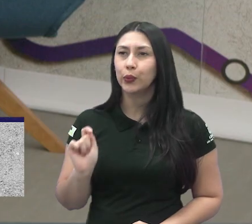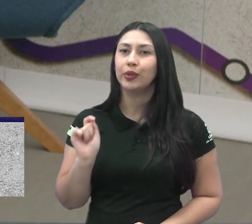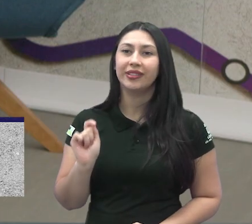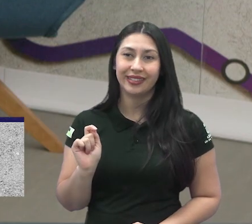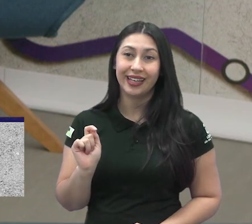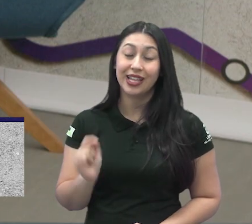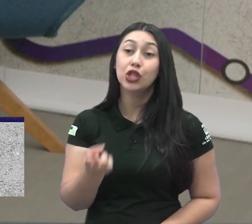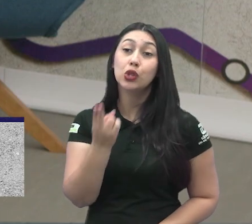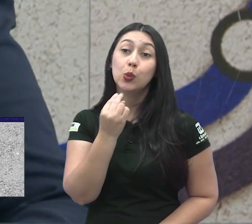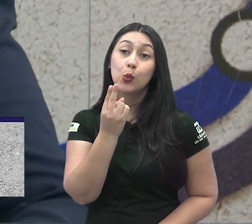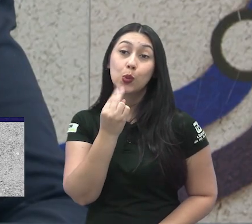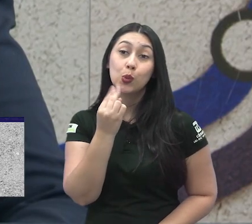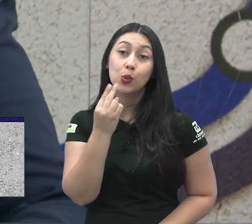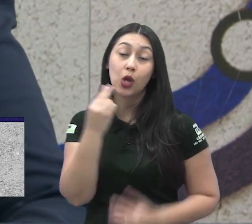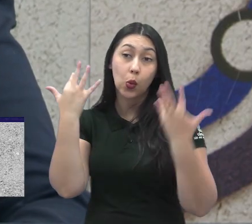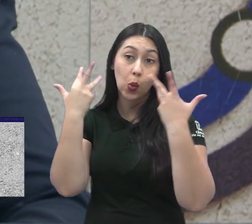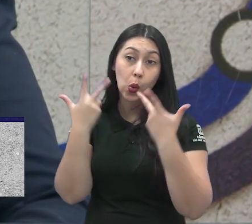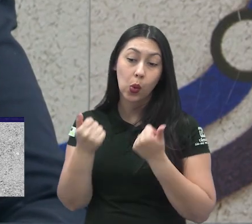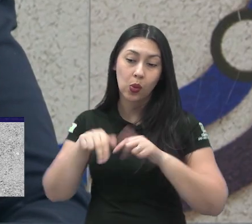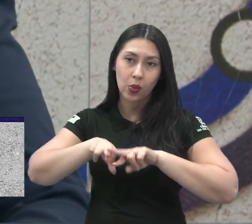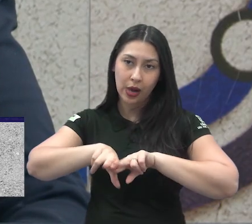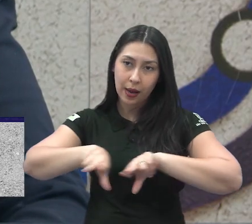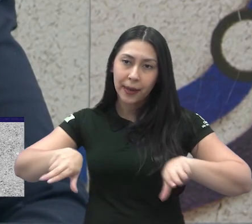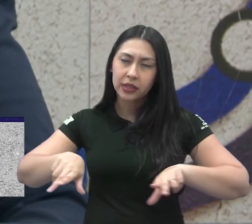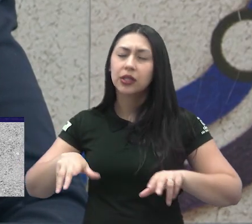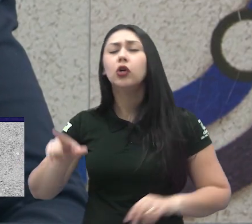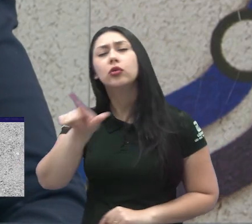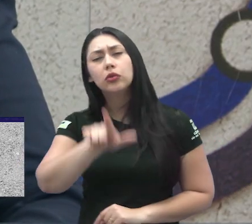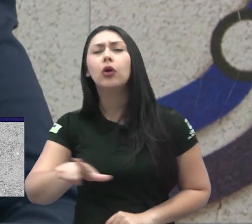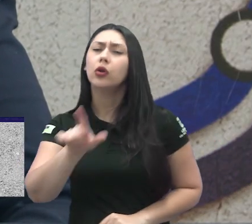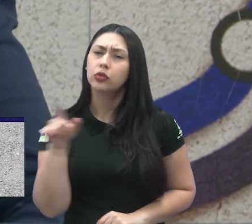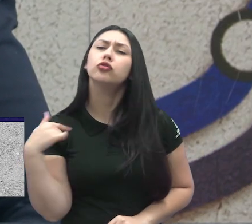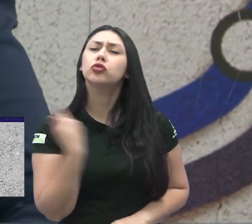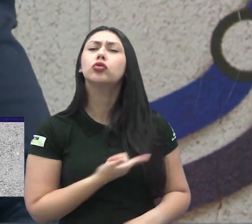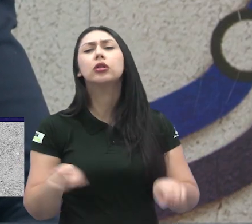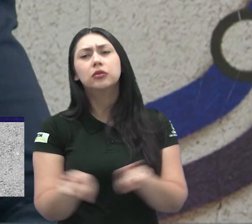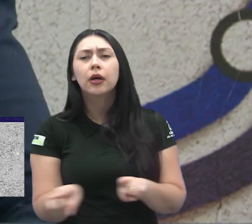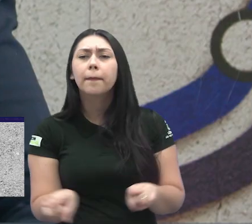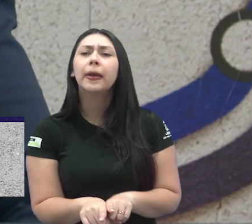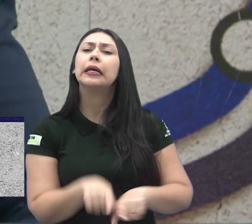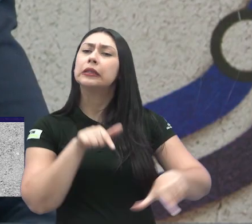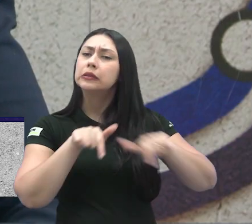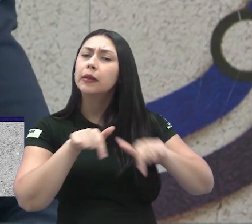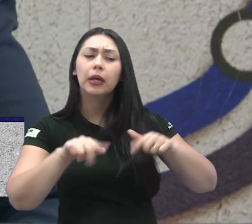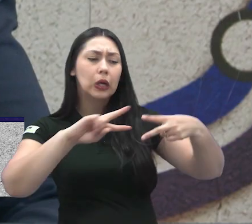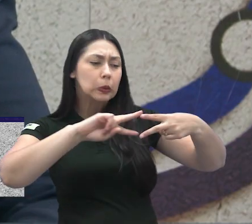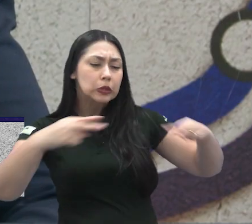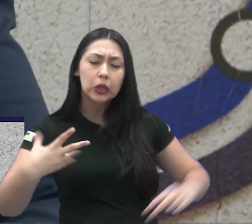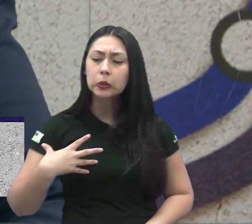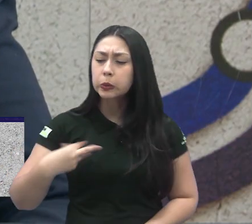da zootecnia é a nutrição animal, É claro que a gente está ali na parte da genética,